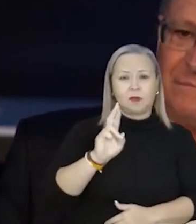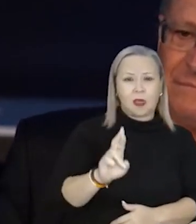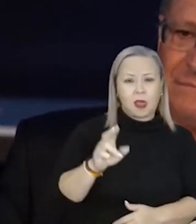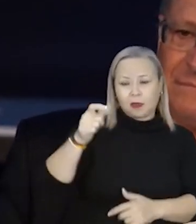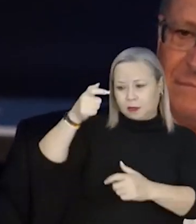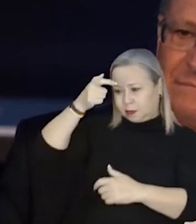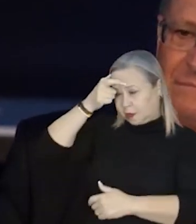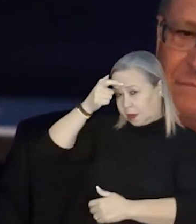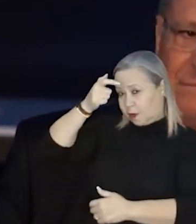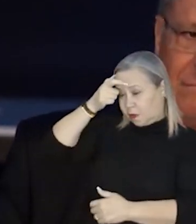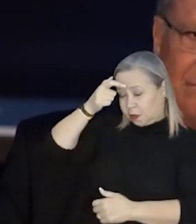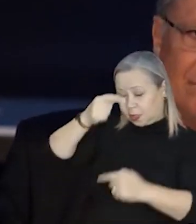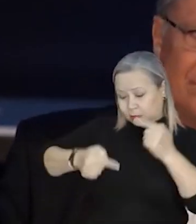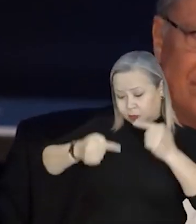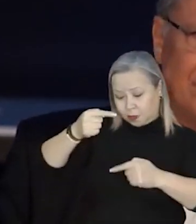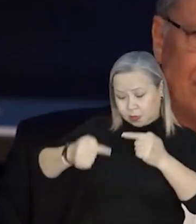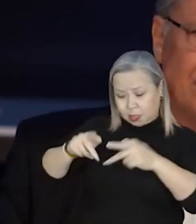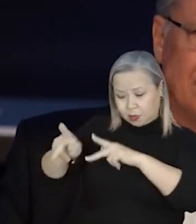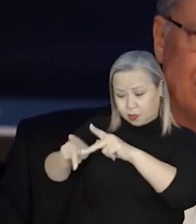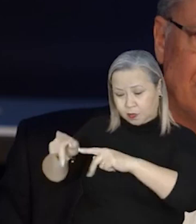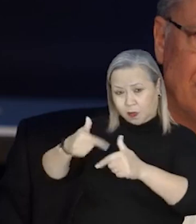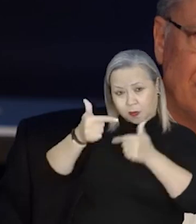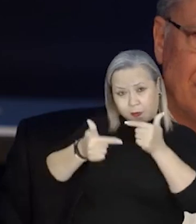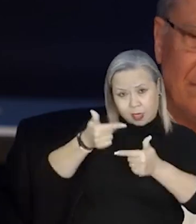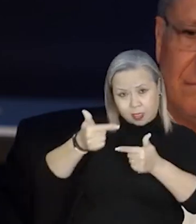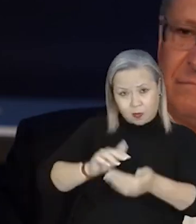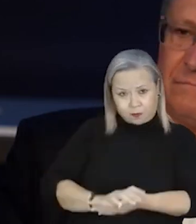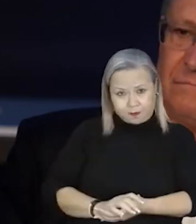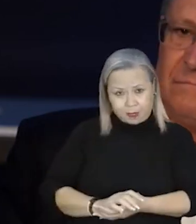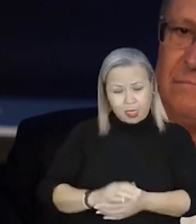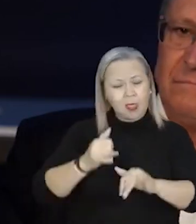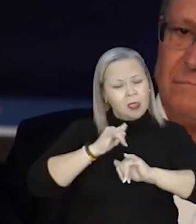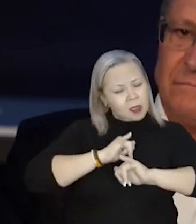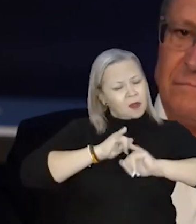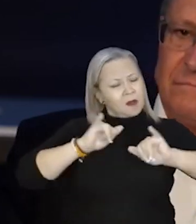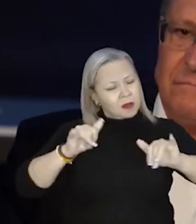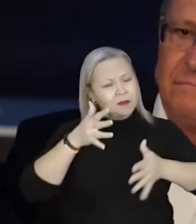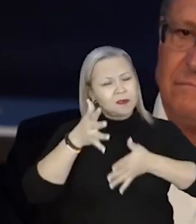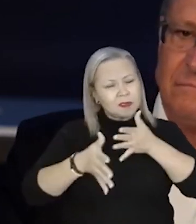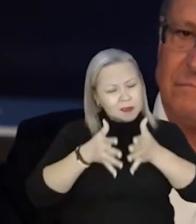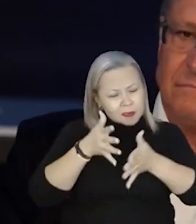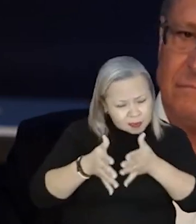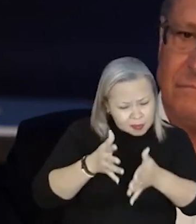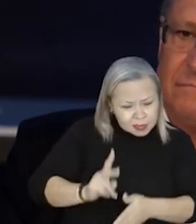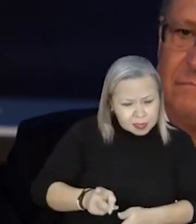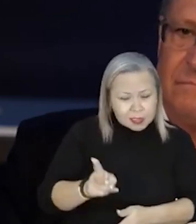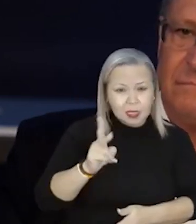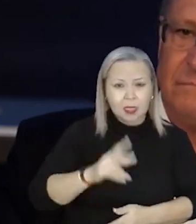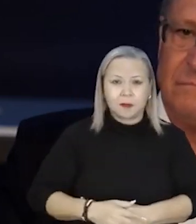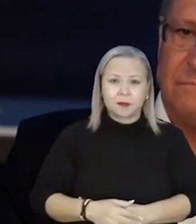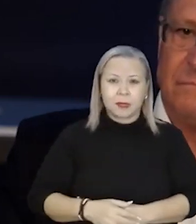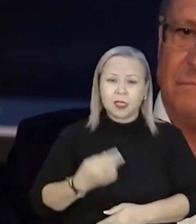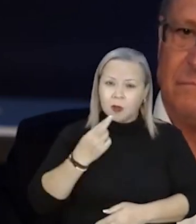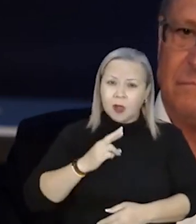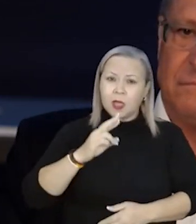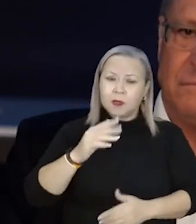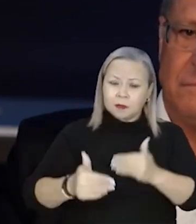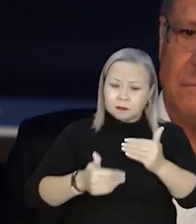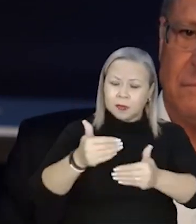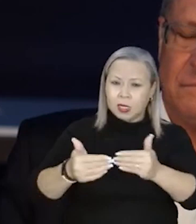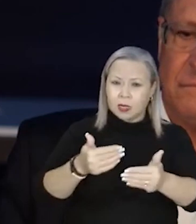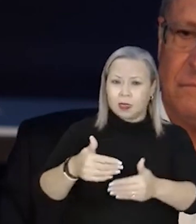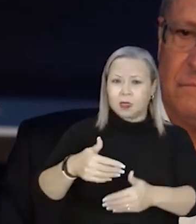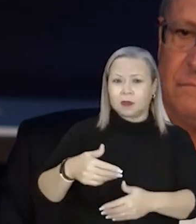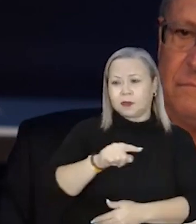povo trabalhador. Eu sempre disse isso. Eu sou o resultado dos avanços de vocês. Se a sociedade avança, eu